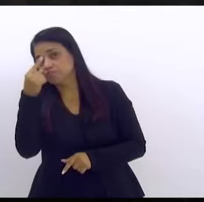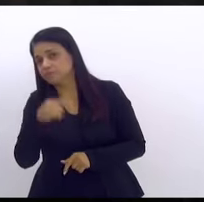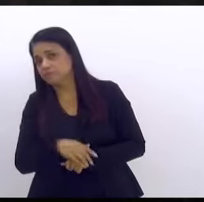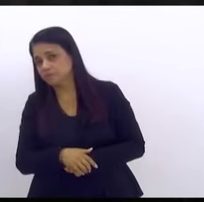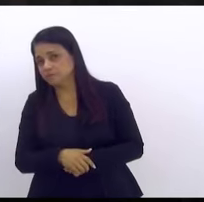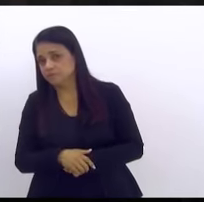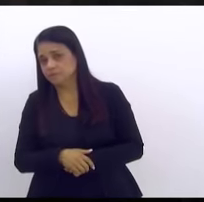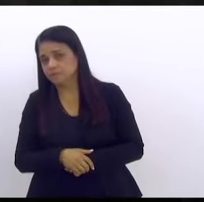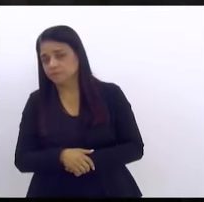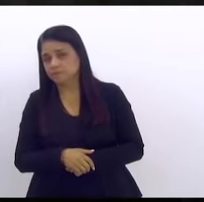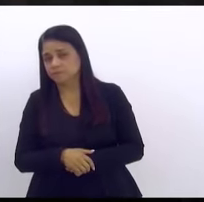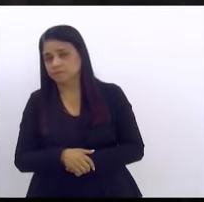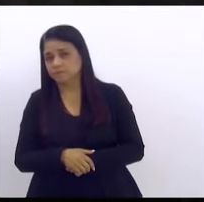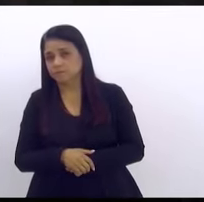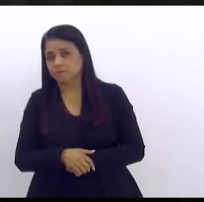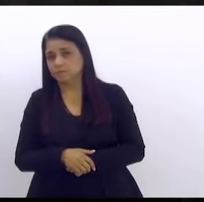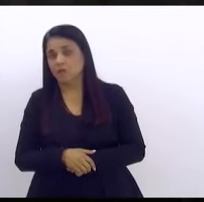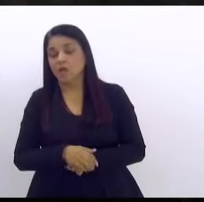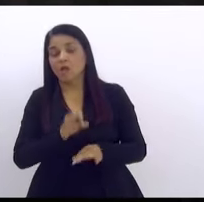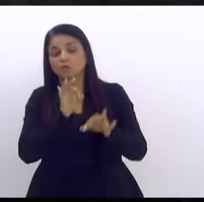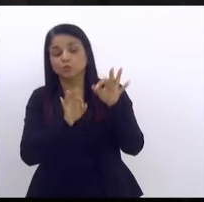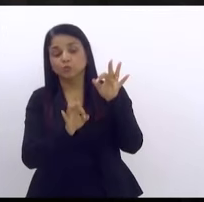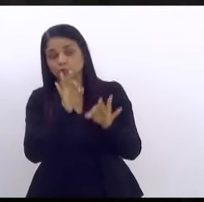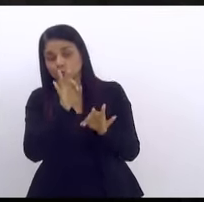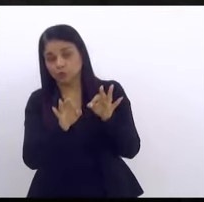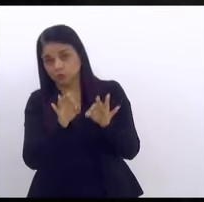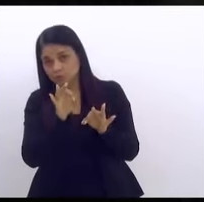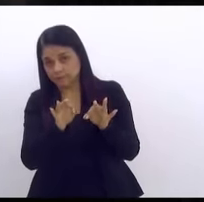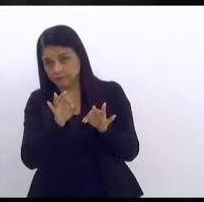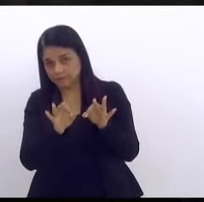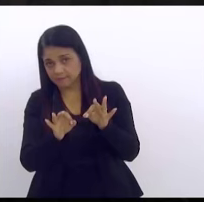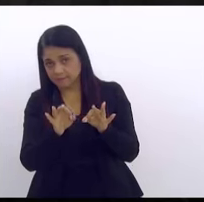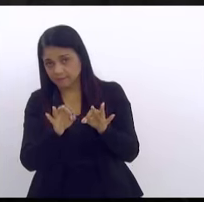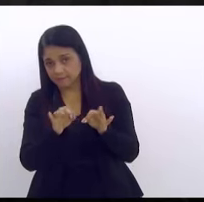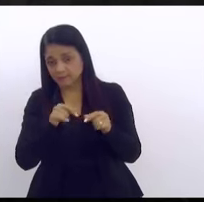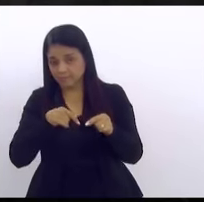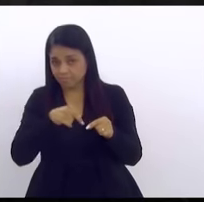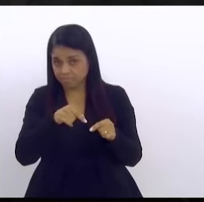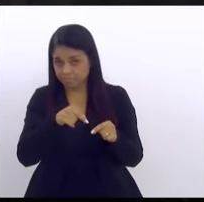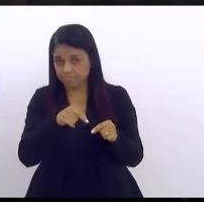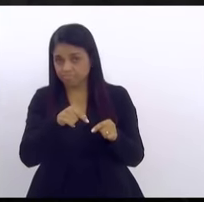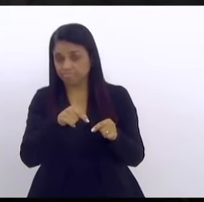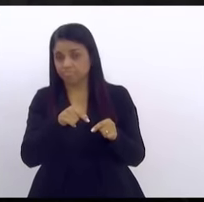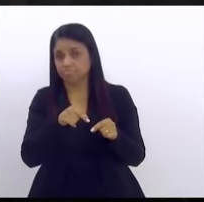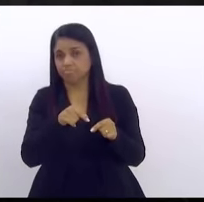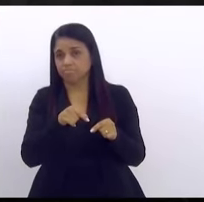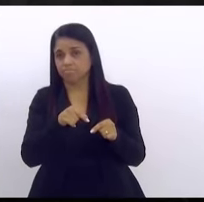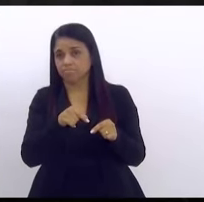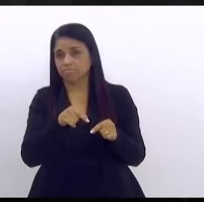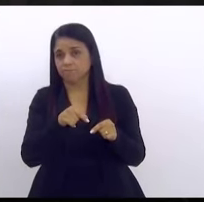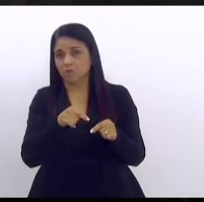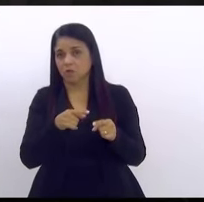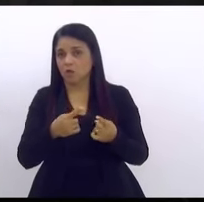Bacelar, de ir à justiça e à justiça